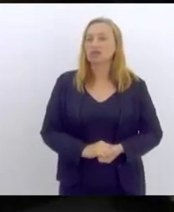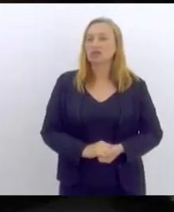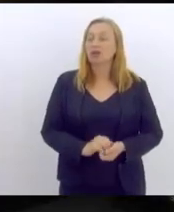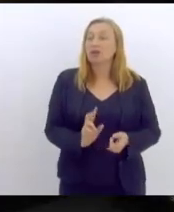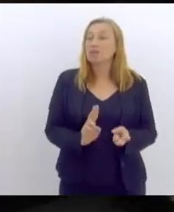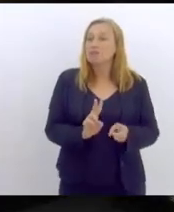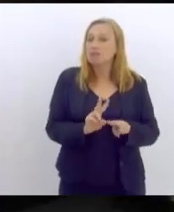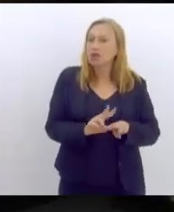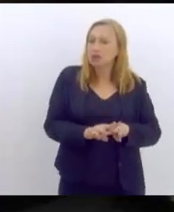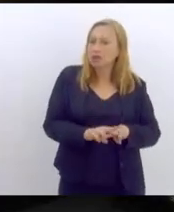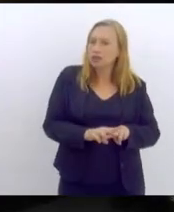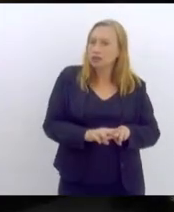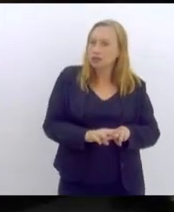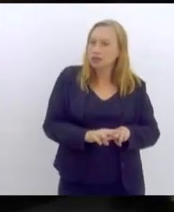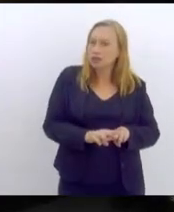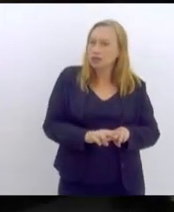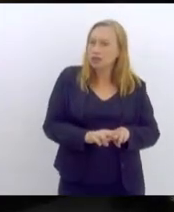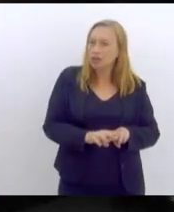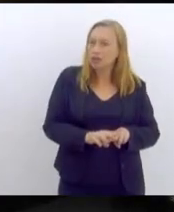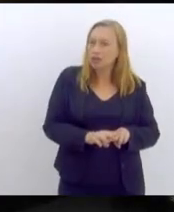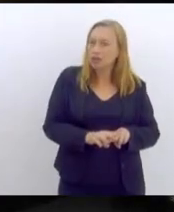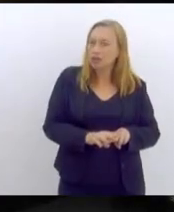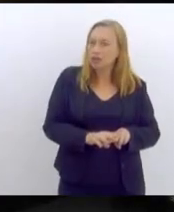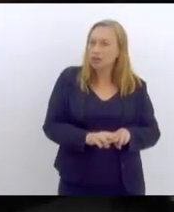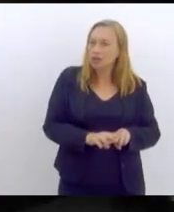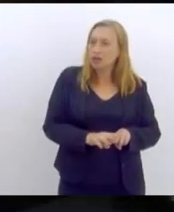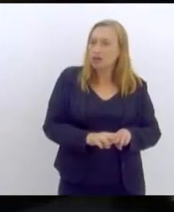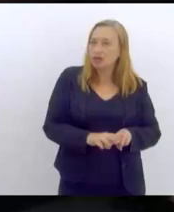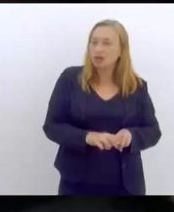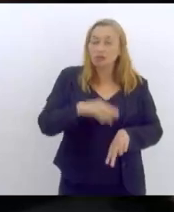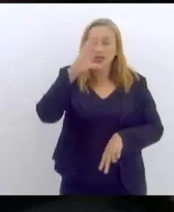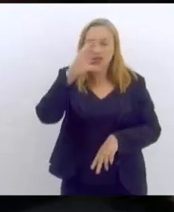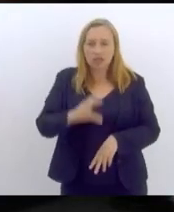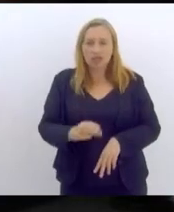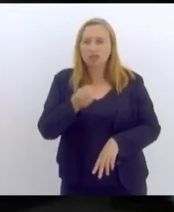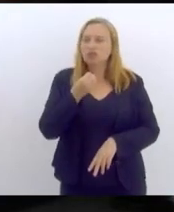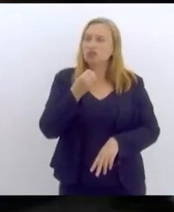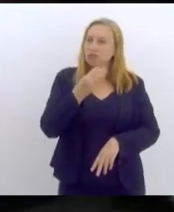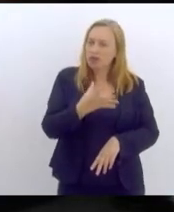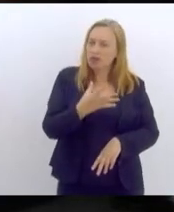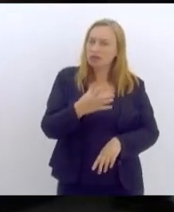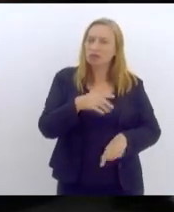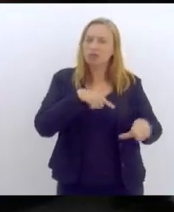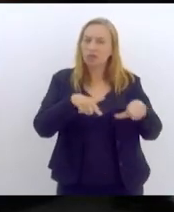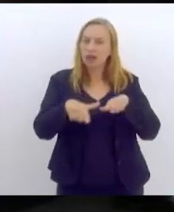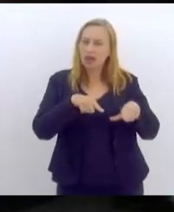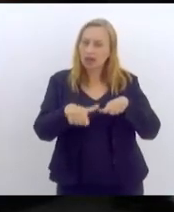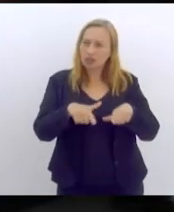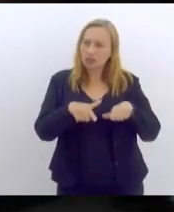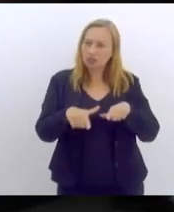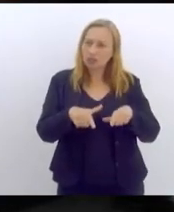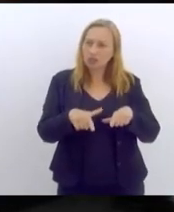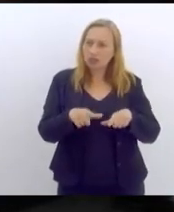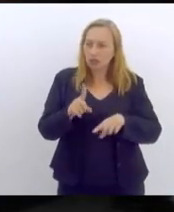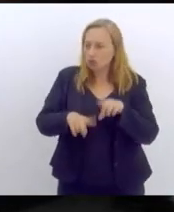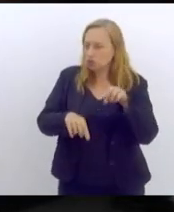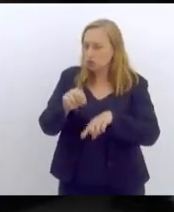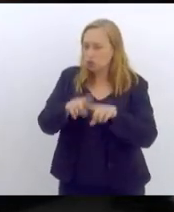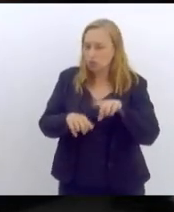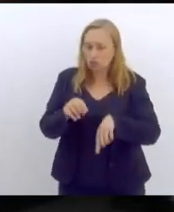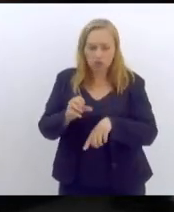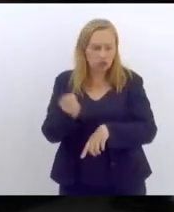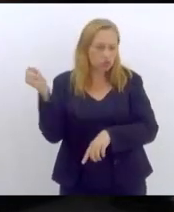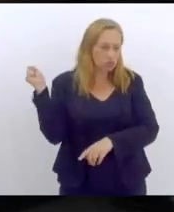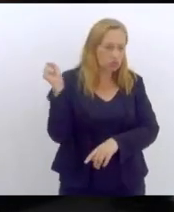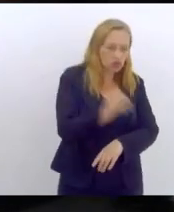prender mercadoria e prender o cidadão de bem trabalhador na cidade de Cabo Frio. Jogando a mercadoria no chão,